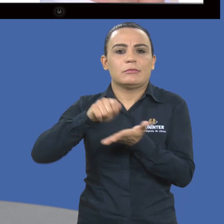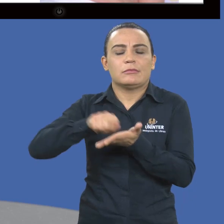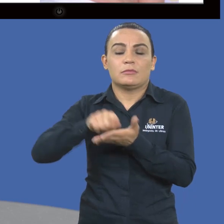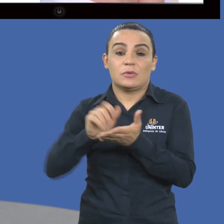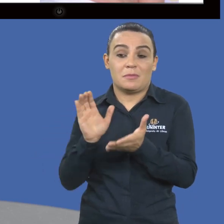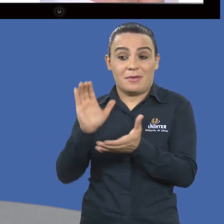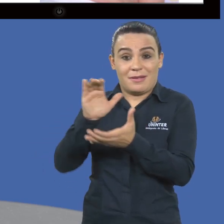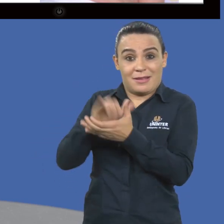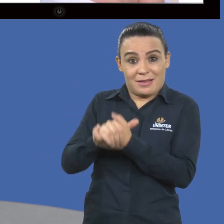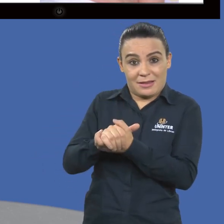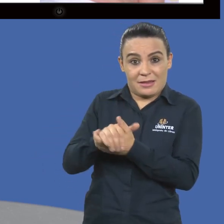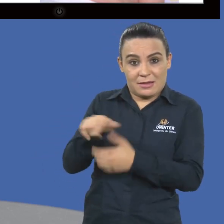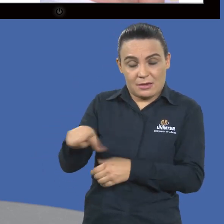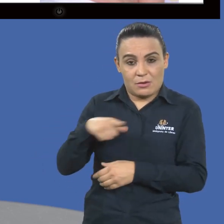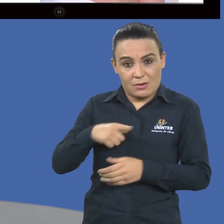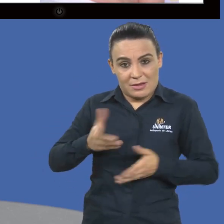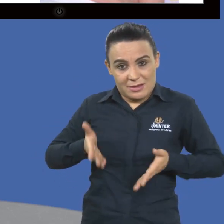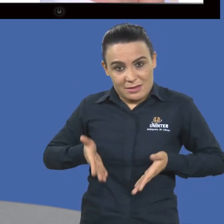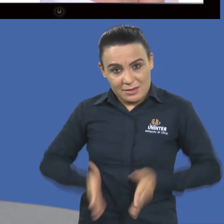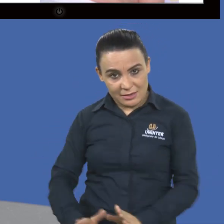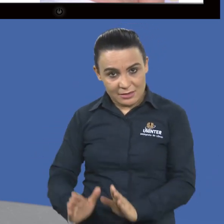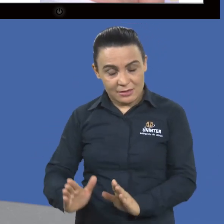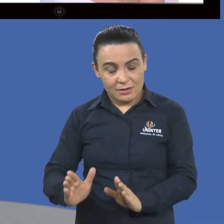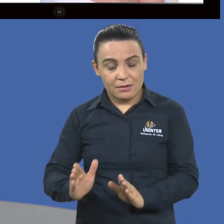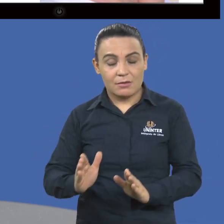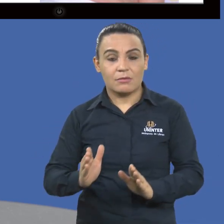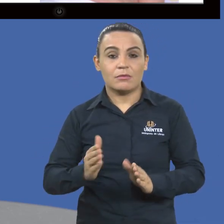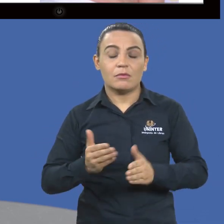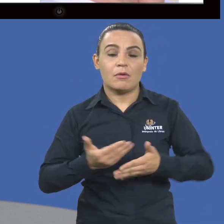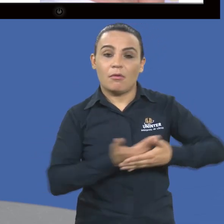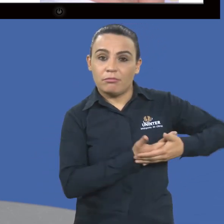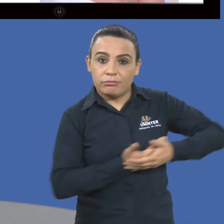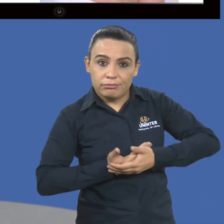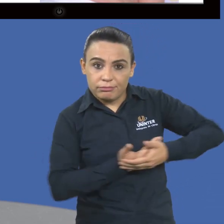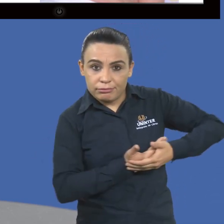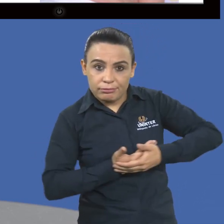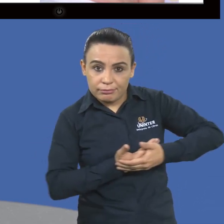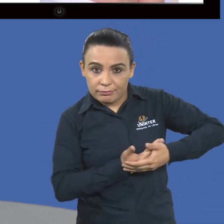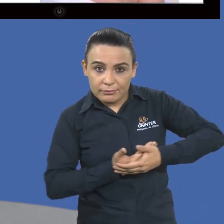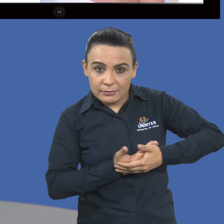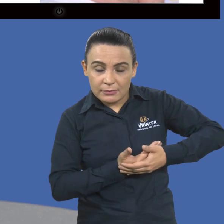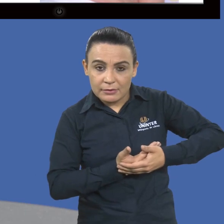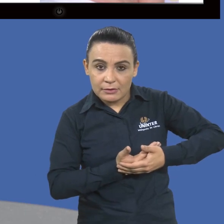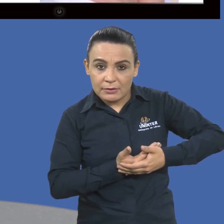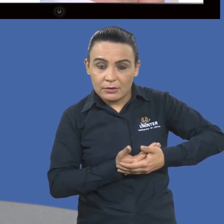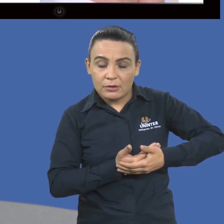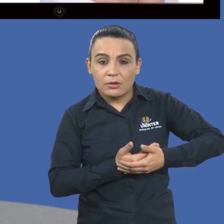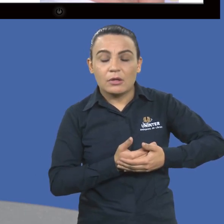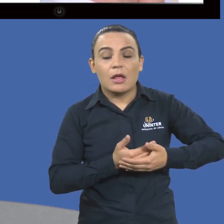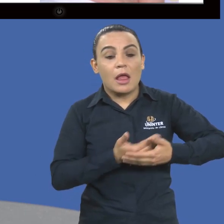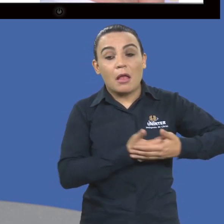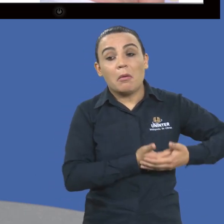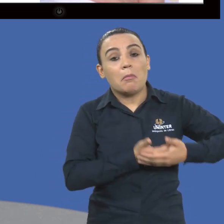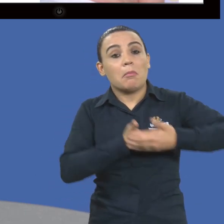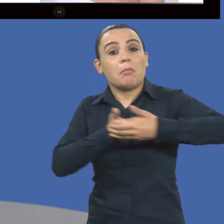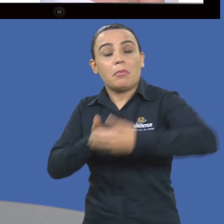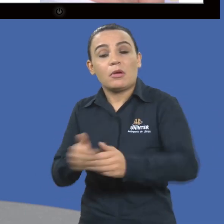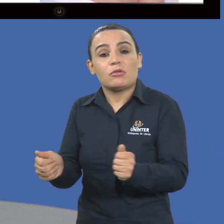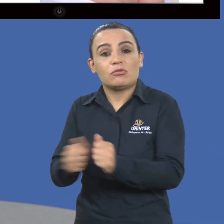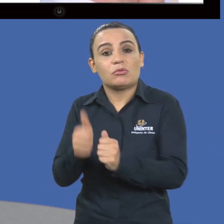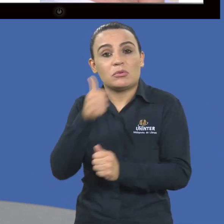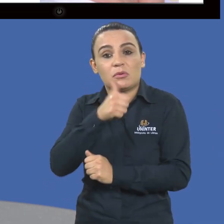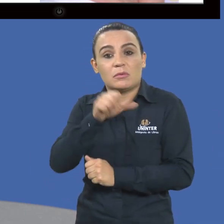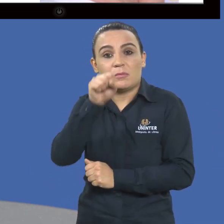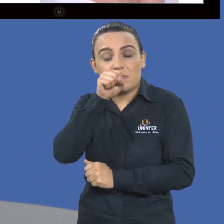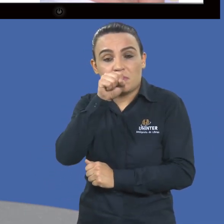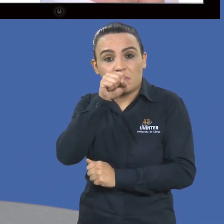hoje um casal ter um nenê, o nenê nascer na maternidade, o nenê receber alta junto